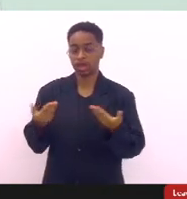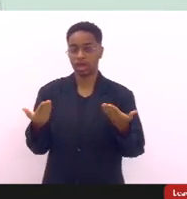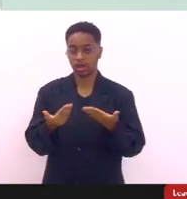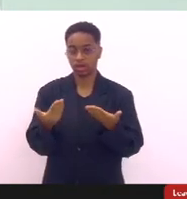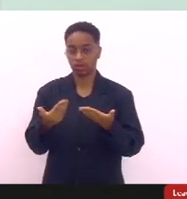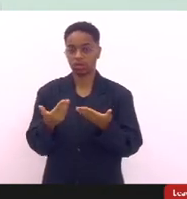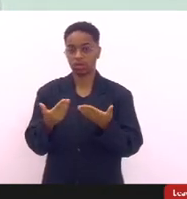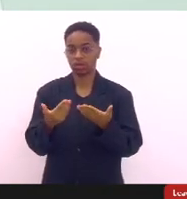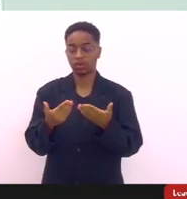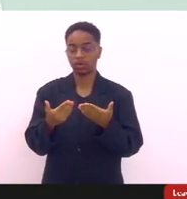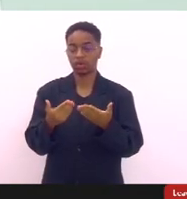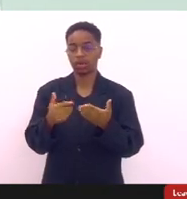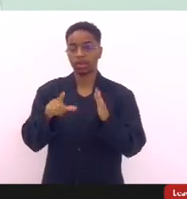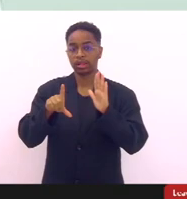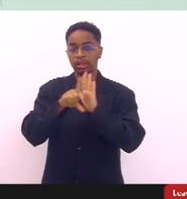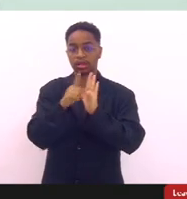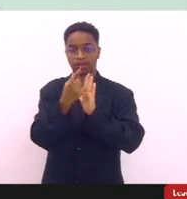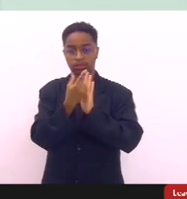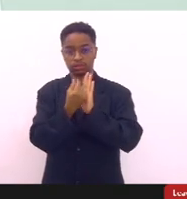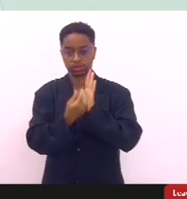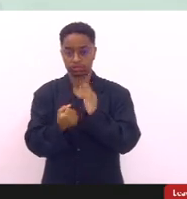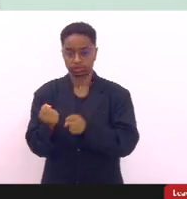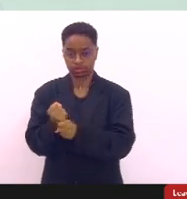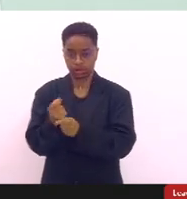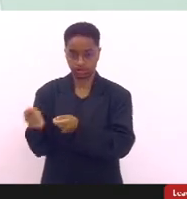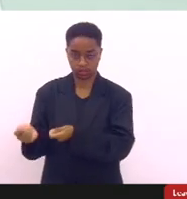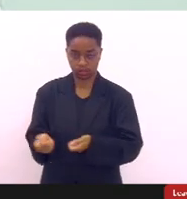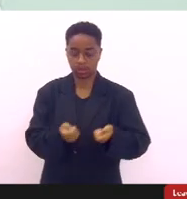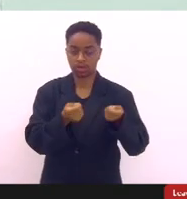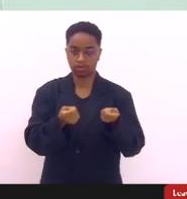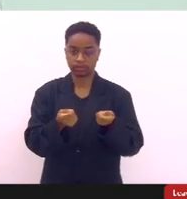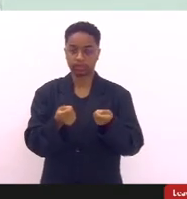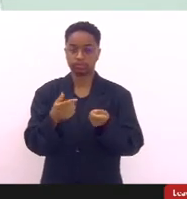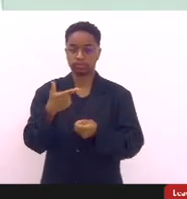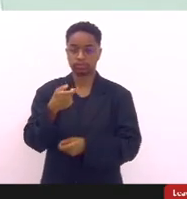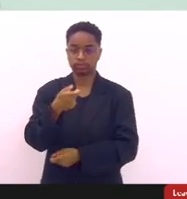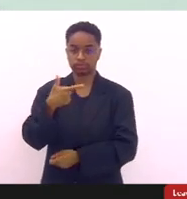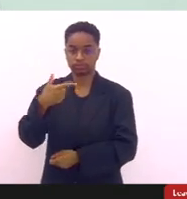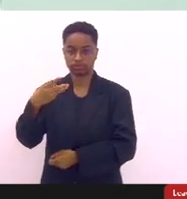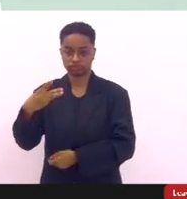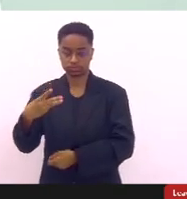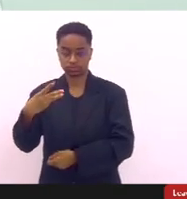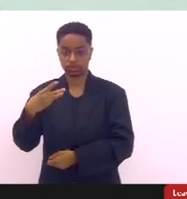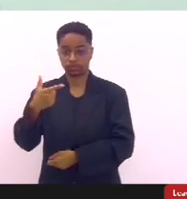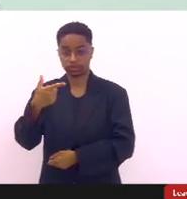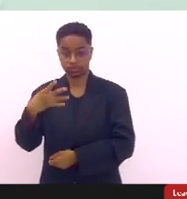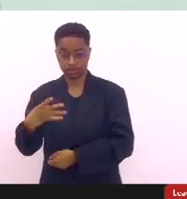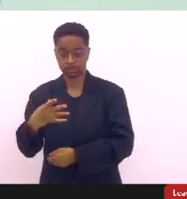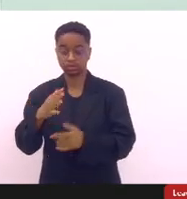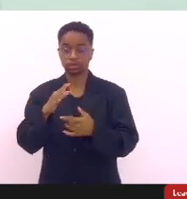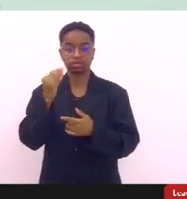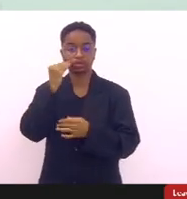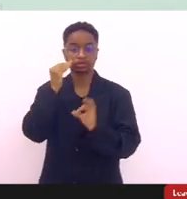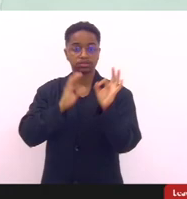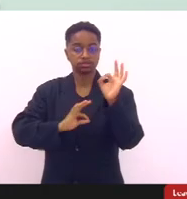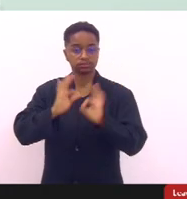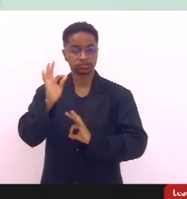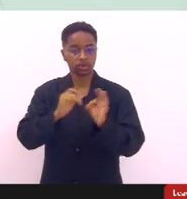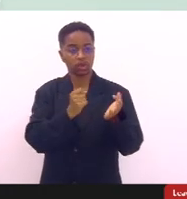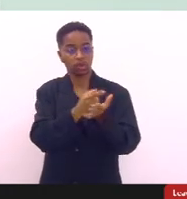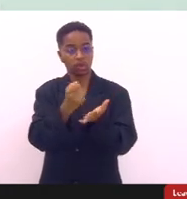para 2024. Para ter licitações, comprar, equipar, fazer todo